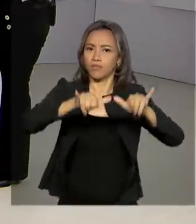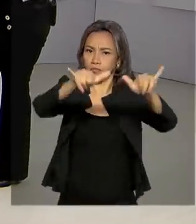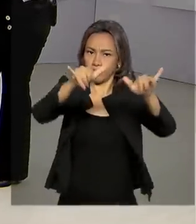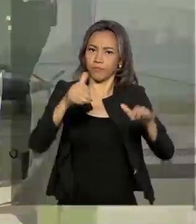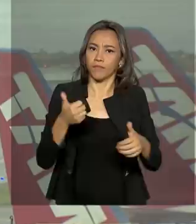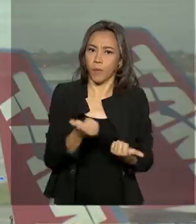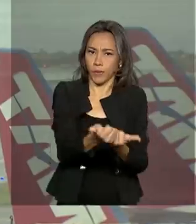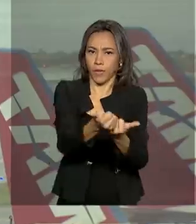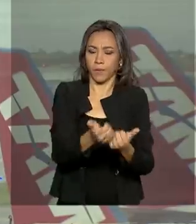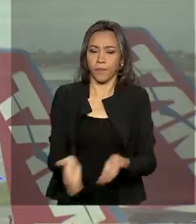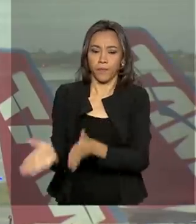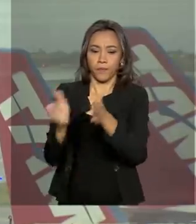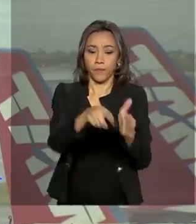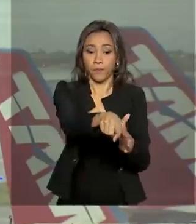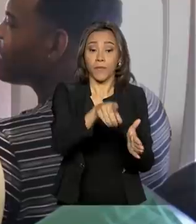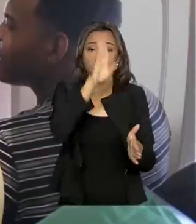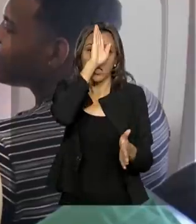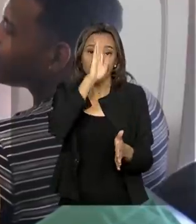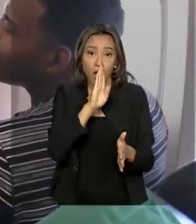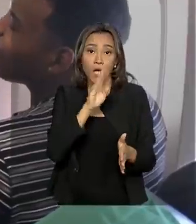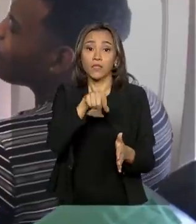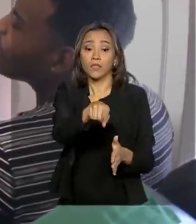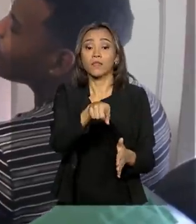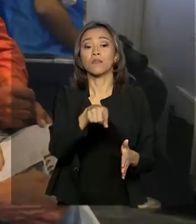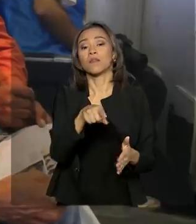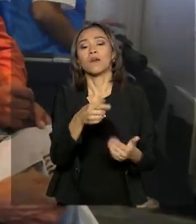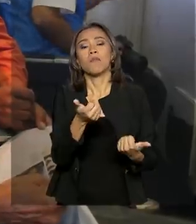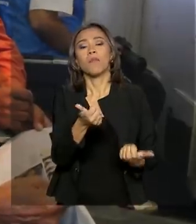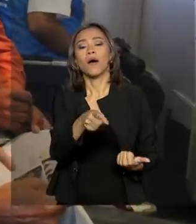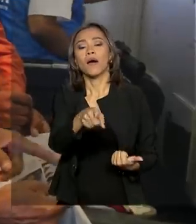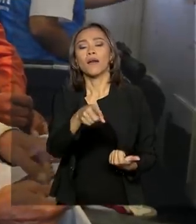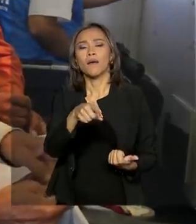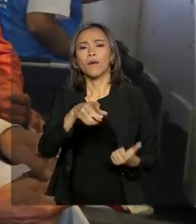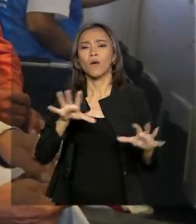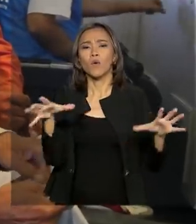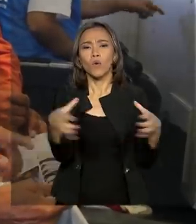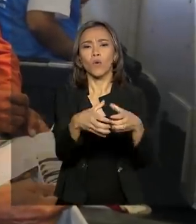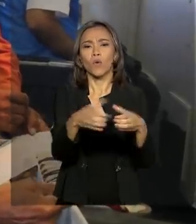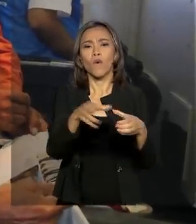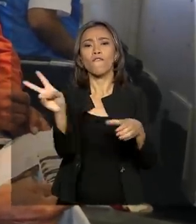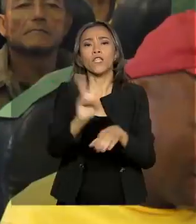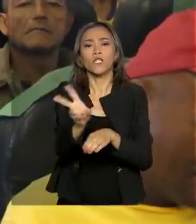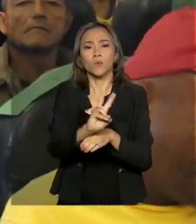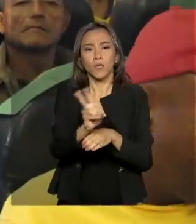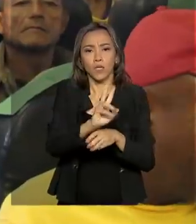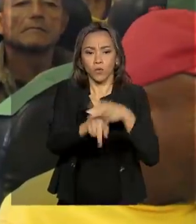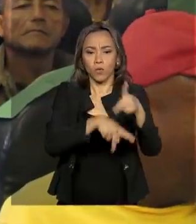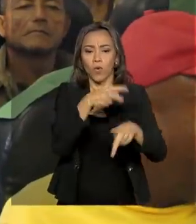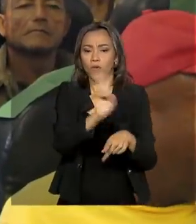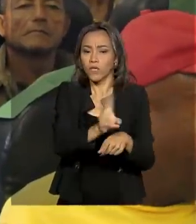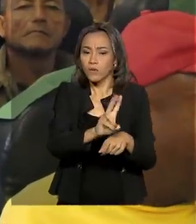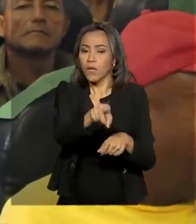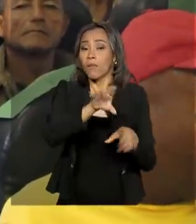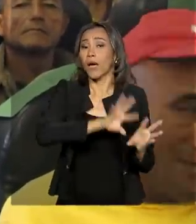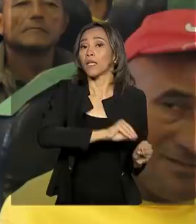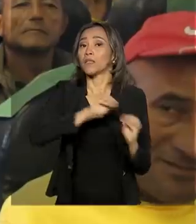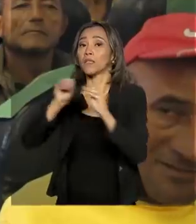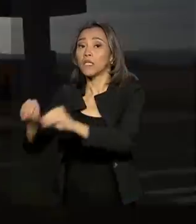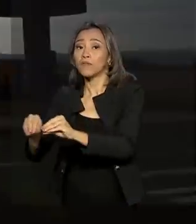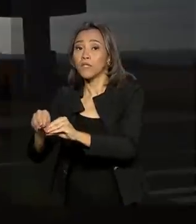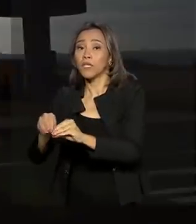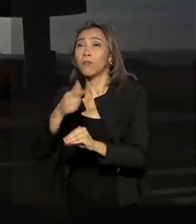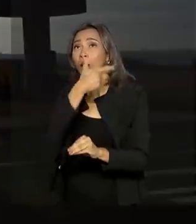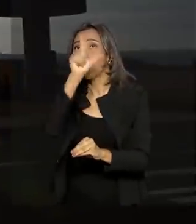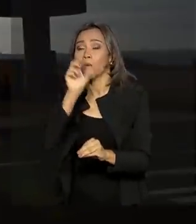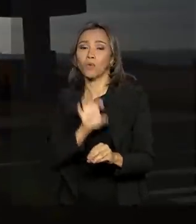vai oferecer transporte gratuito para venezuelanos que estão no processo de interiorização, que é a transferência para outros estados.